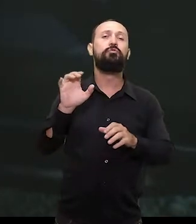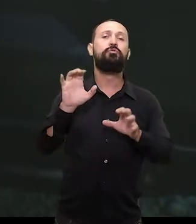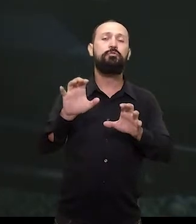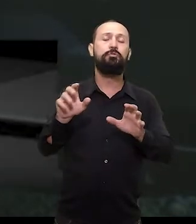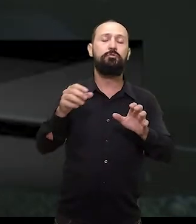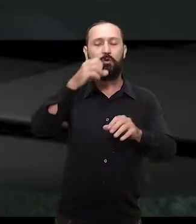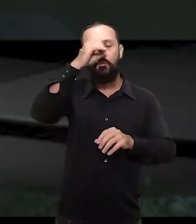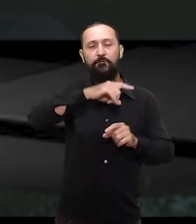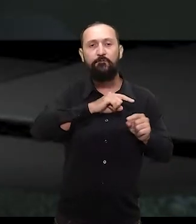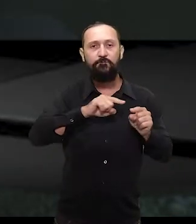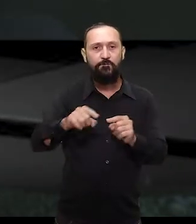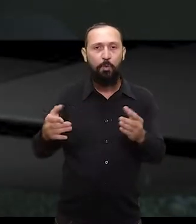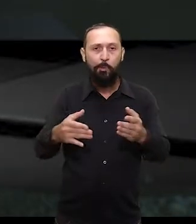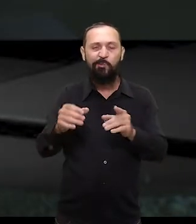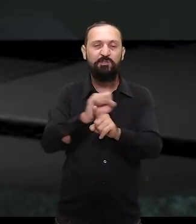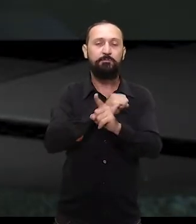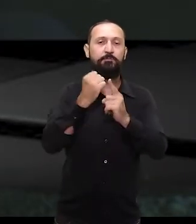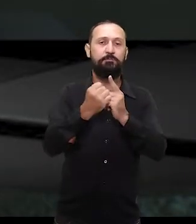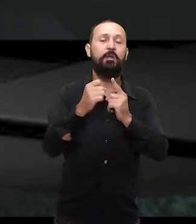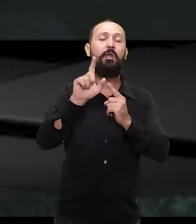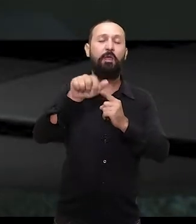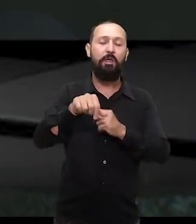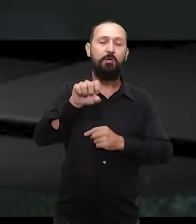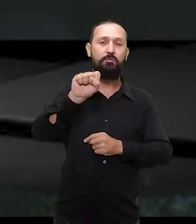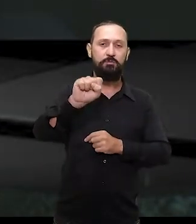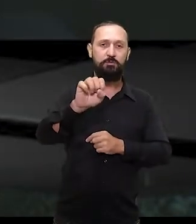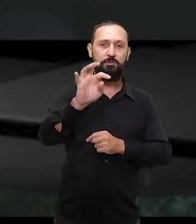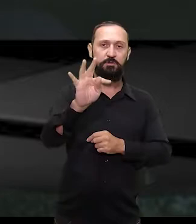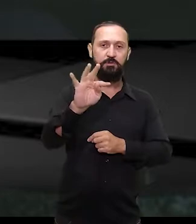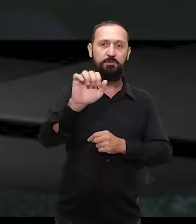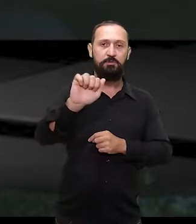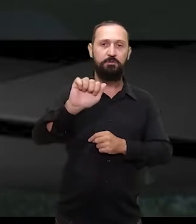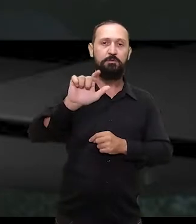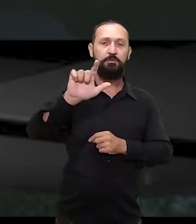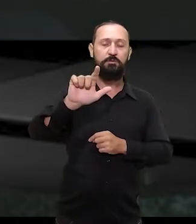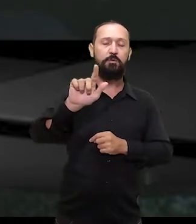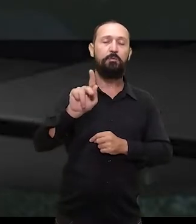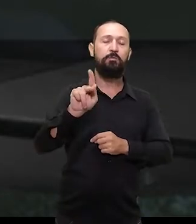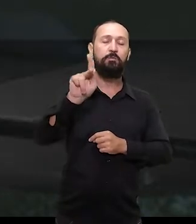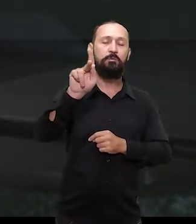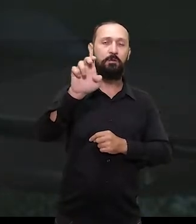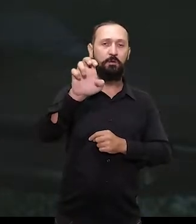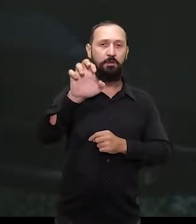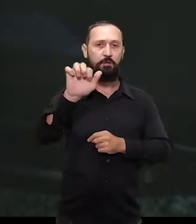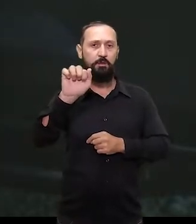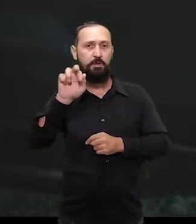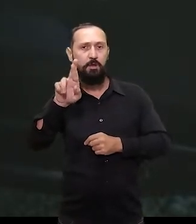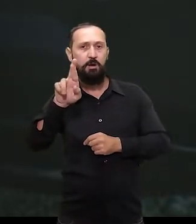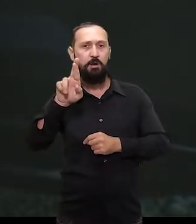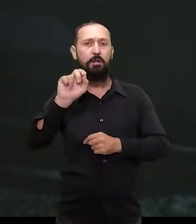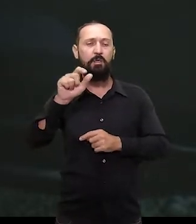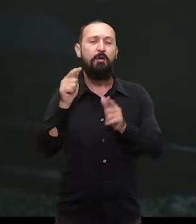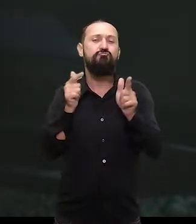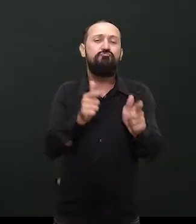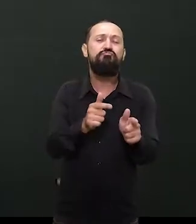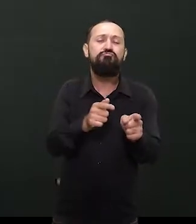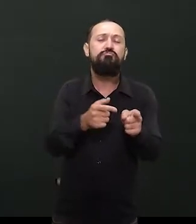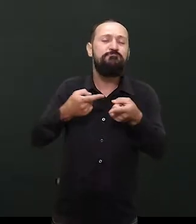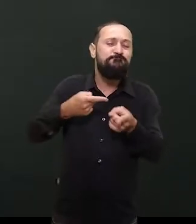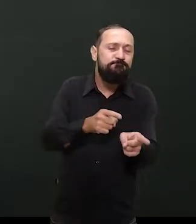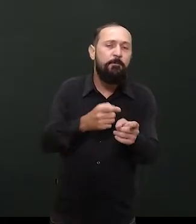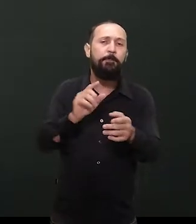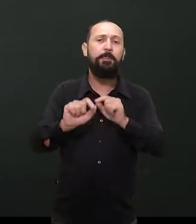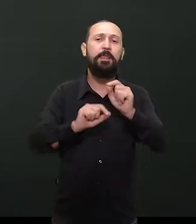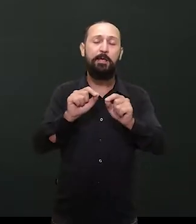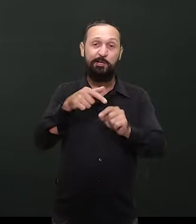outra forma de violência em nossa sociedade é o stalking como que é quando ocorre este tipo de crime